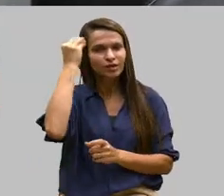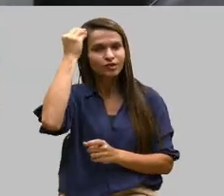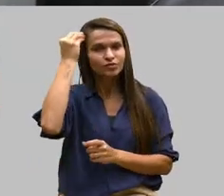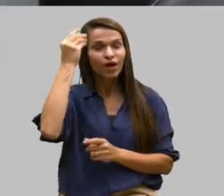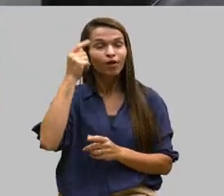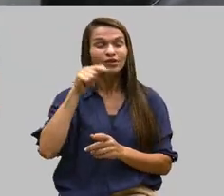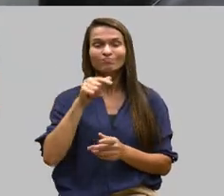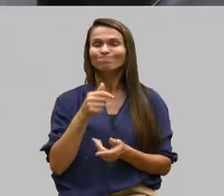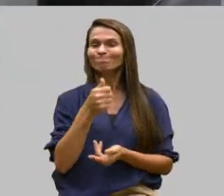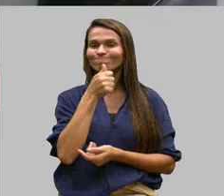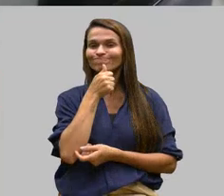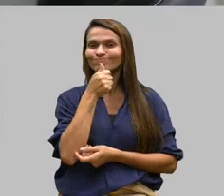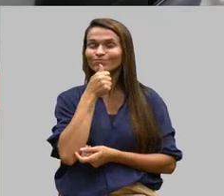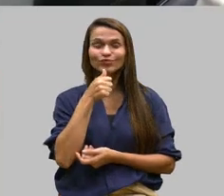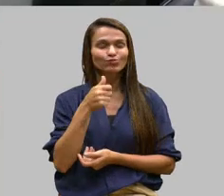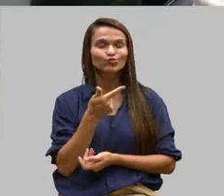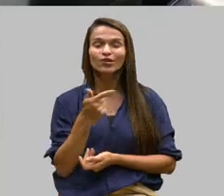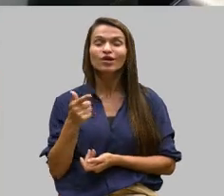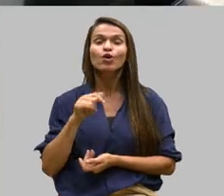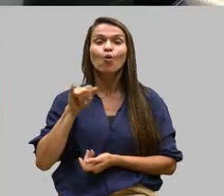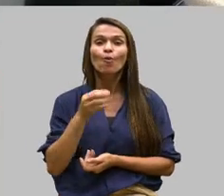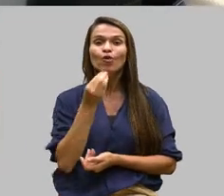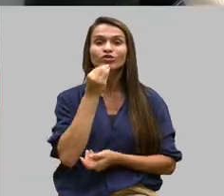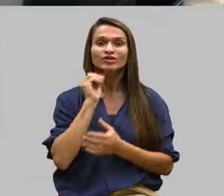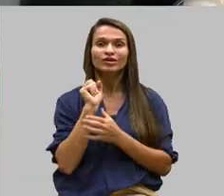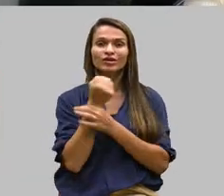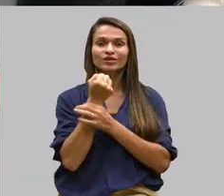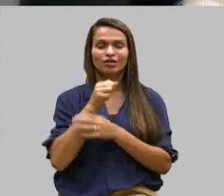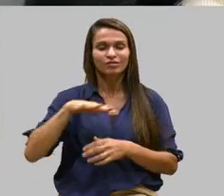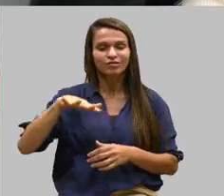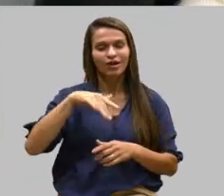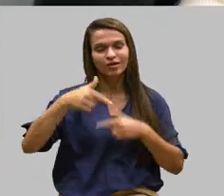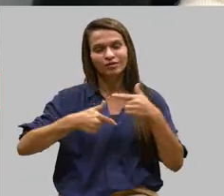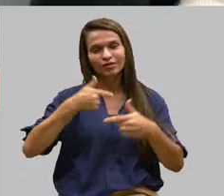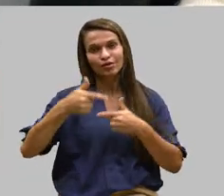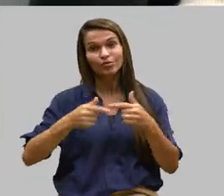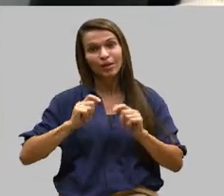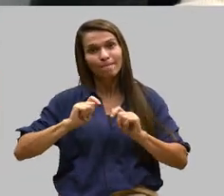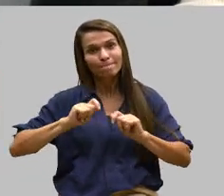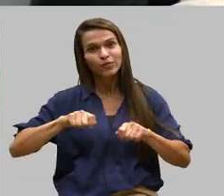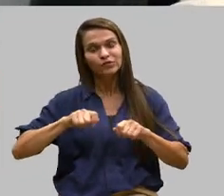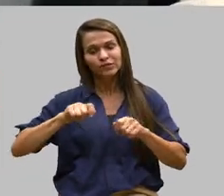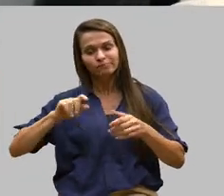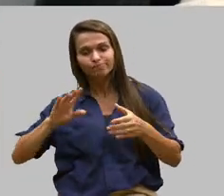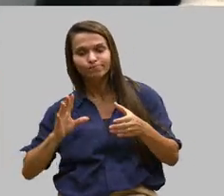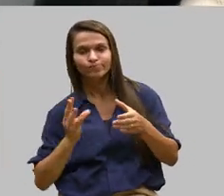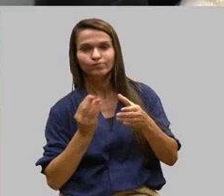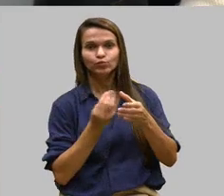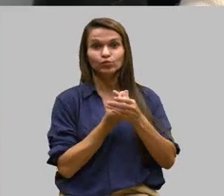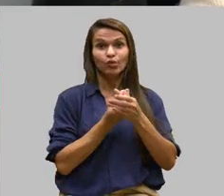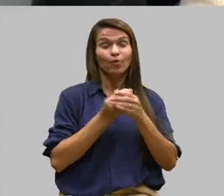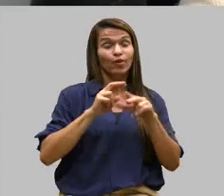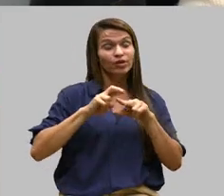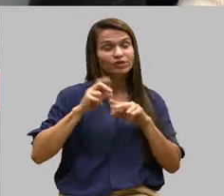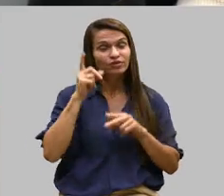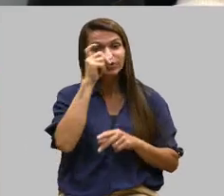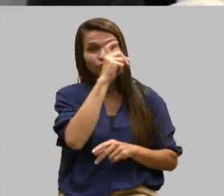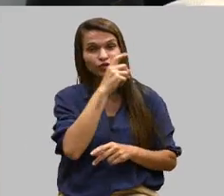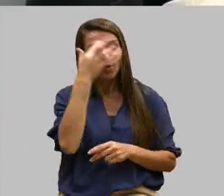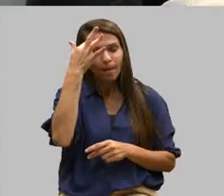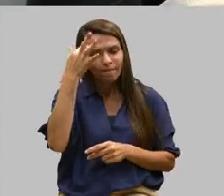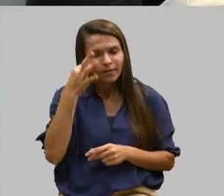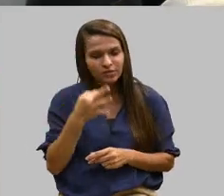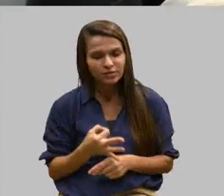não têm uma oportunidade garantida dentro do mercado de trabalho para poder se encaixados porque as dificuldades de compreensão